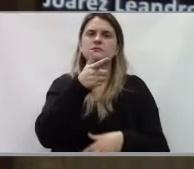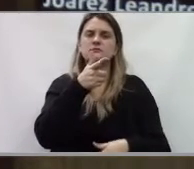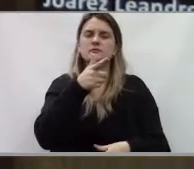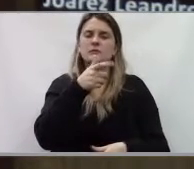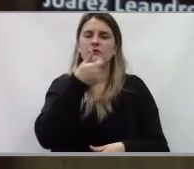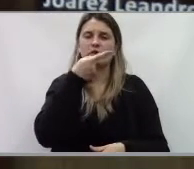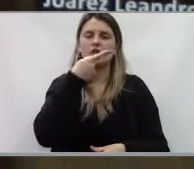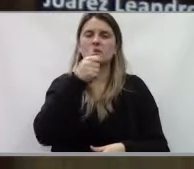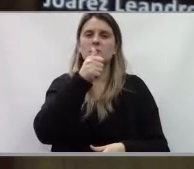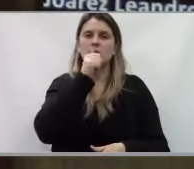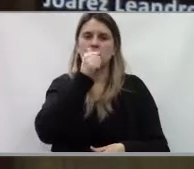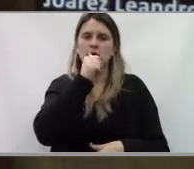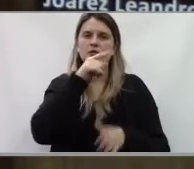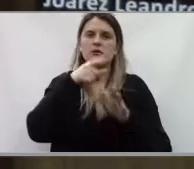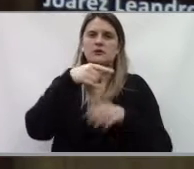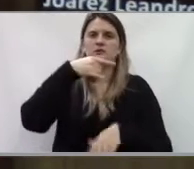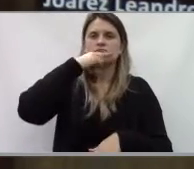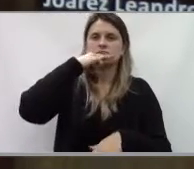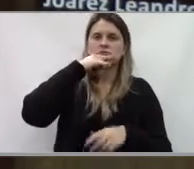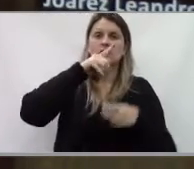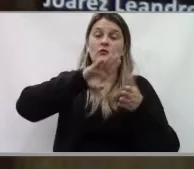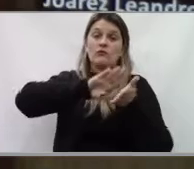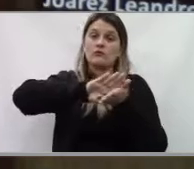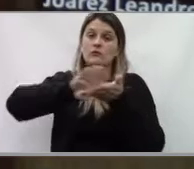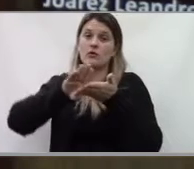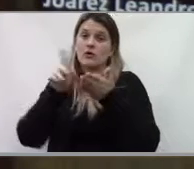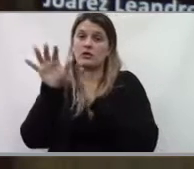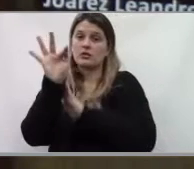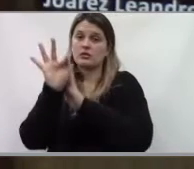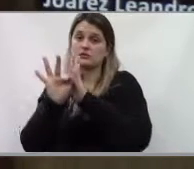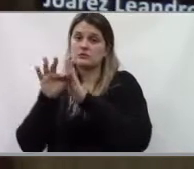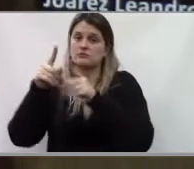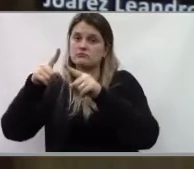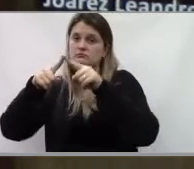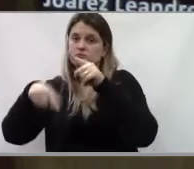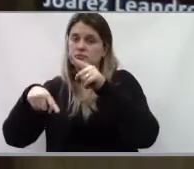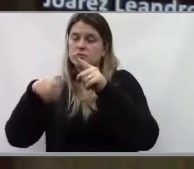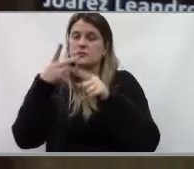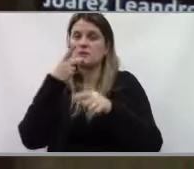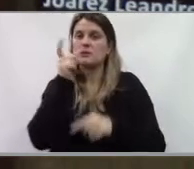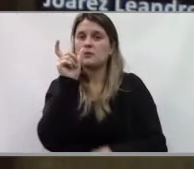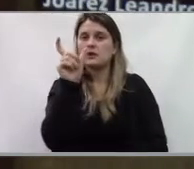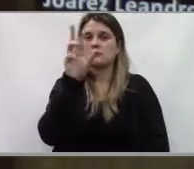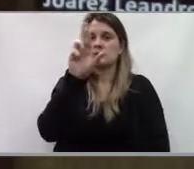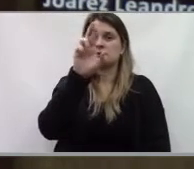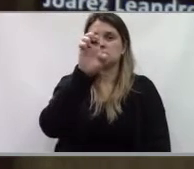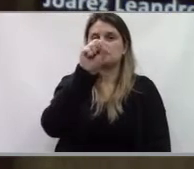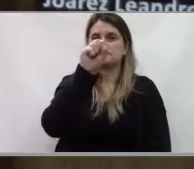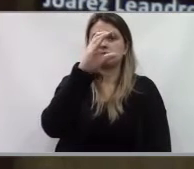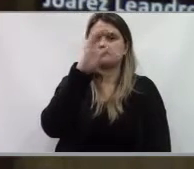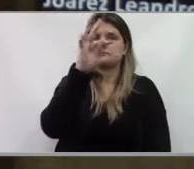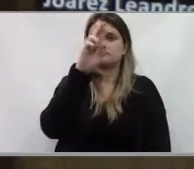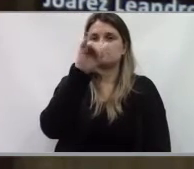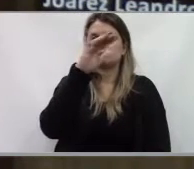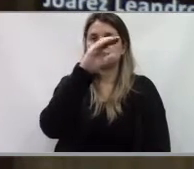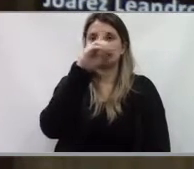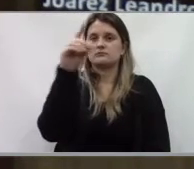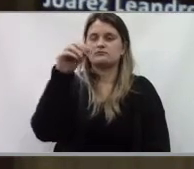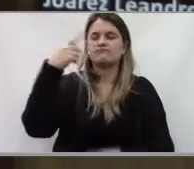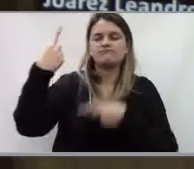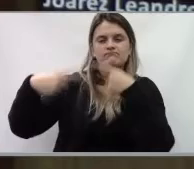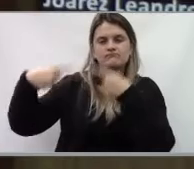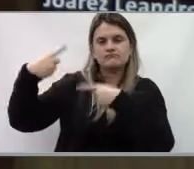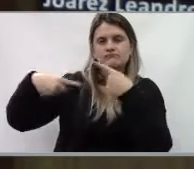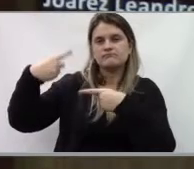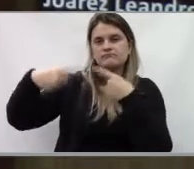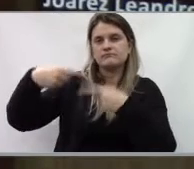alcoólicas em via pública, que foi tirada a parte de proibição e apenas restrição, foi debatido